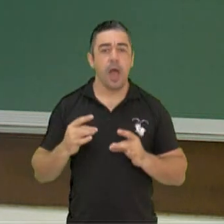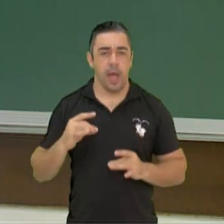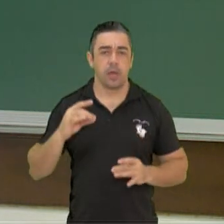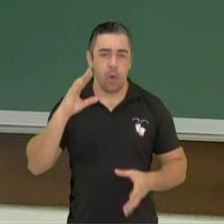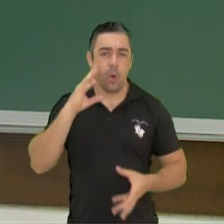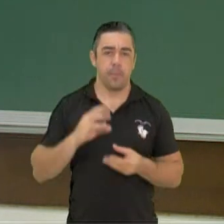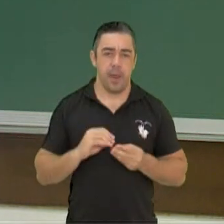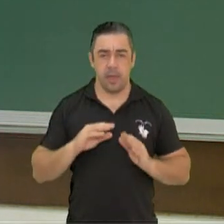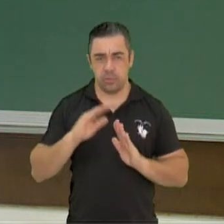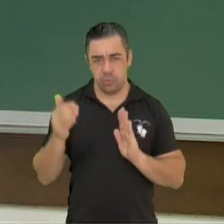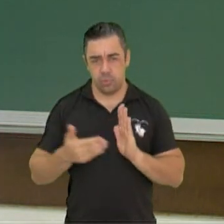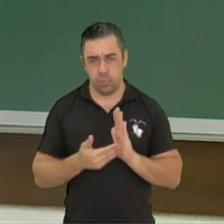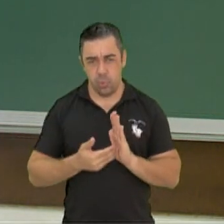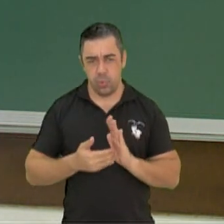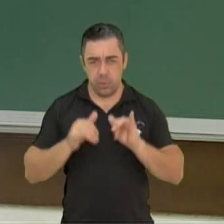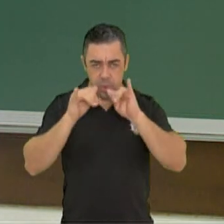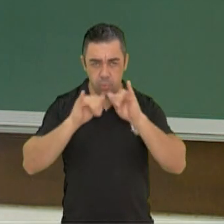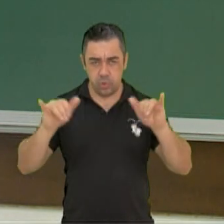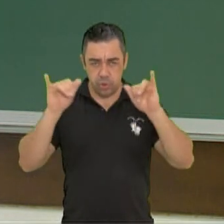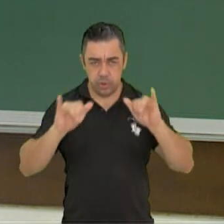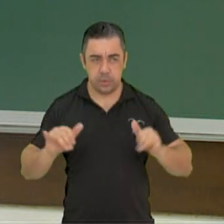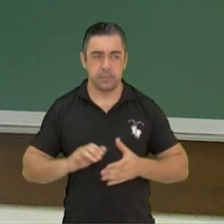todo.